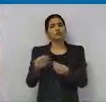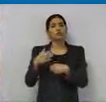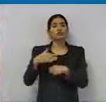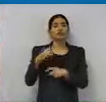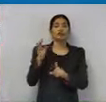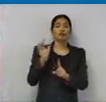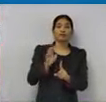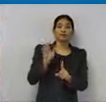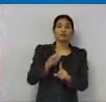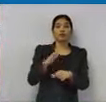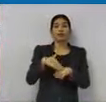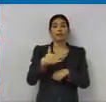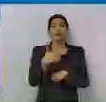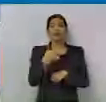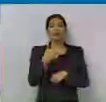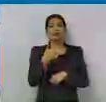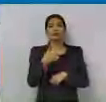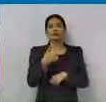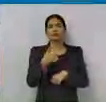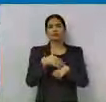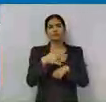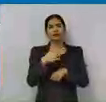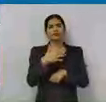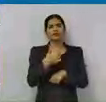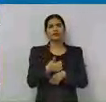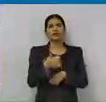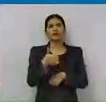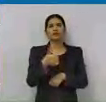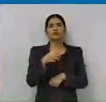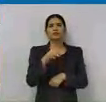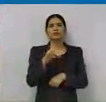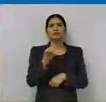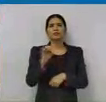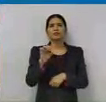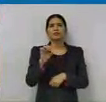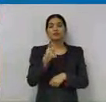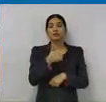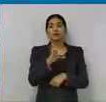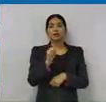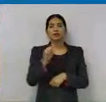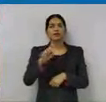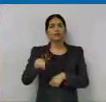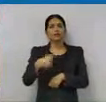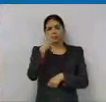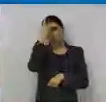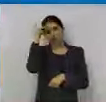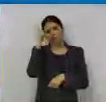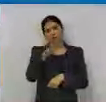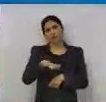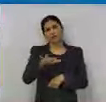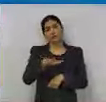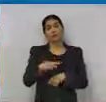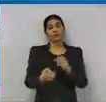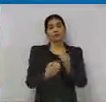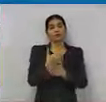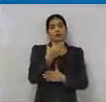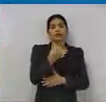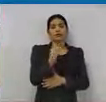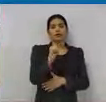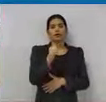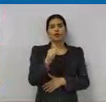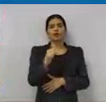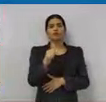região. As principais intervenções seriam a instalação de 68 unidades de